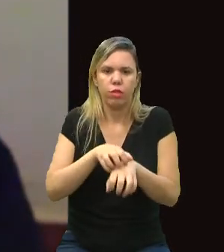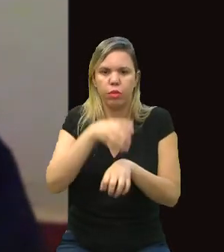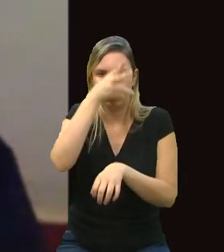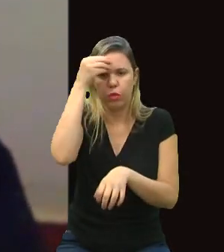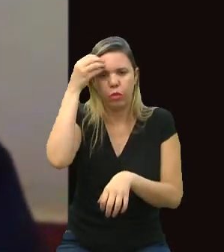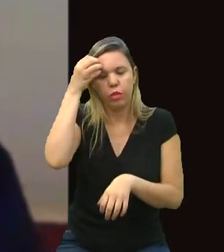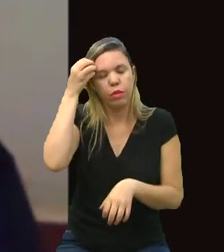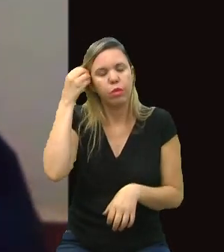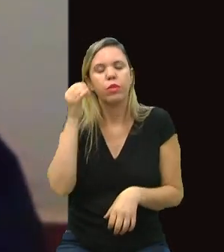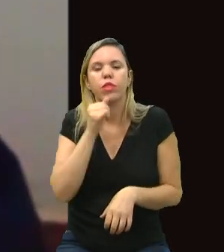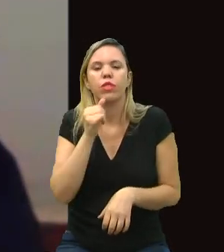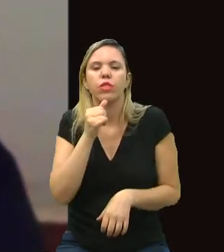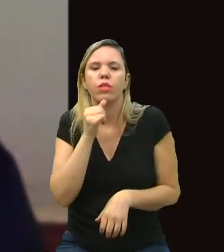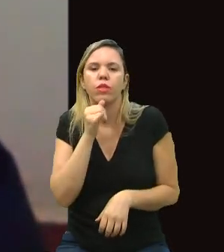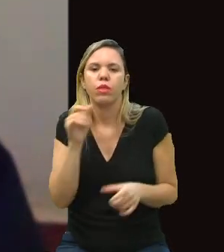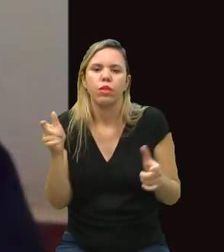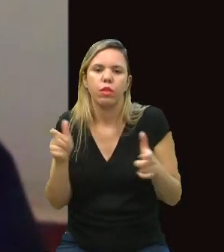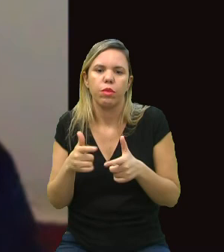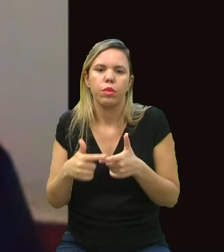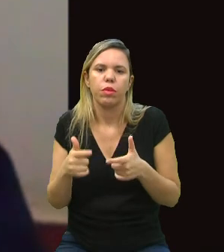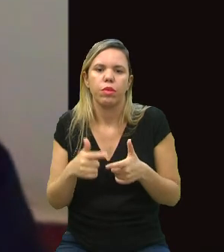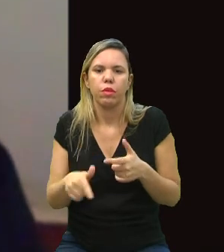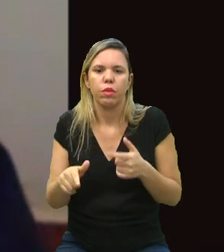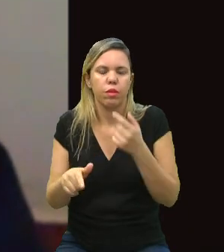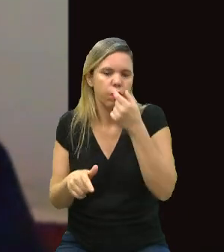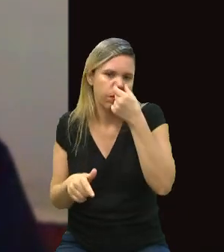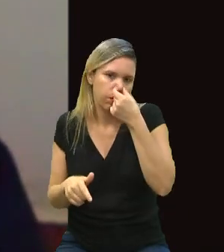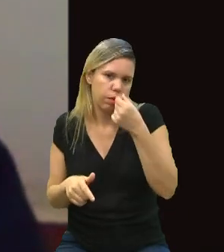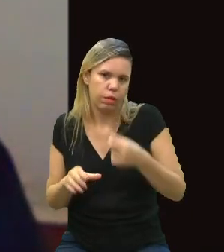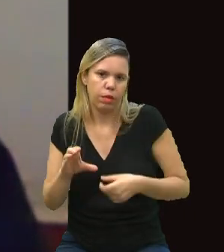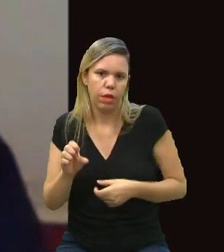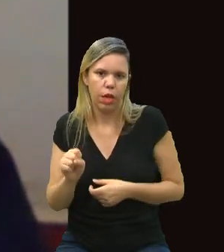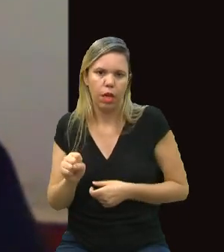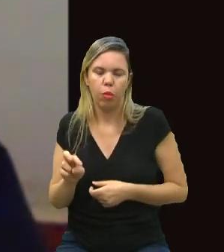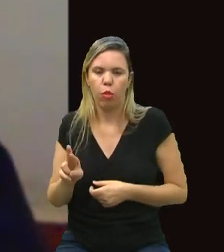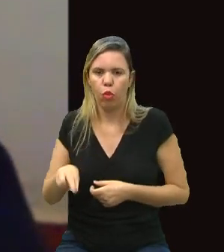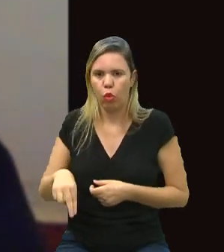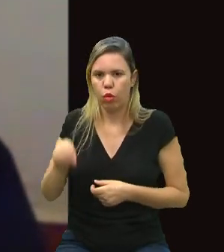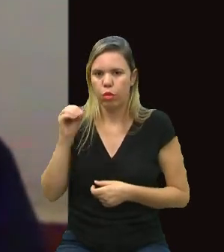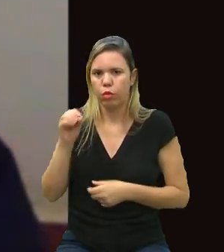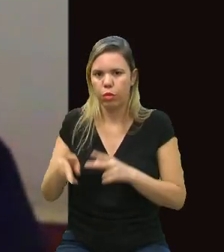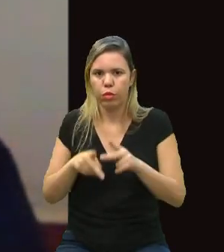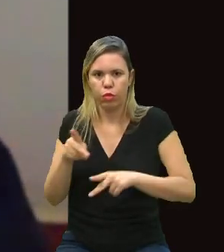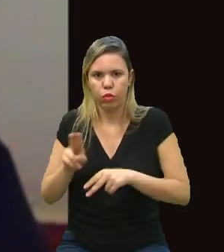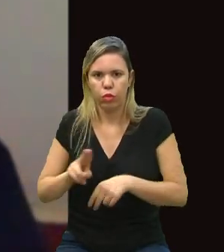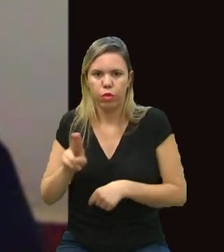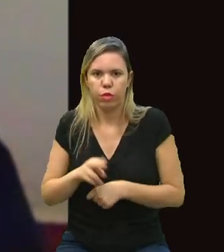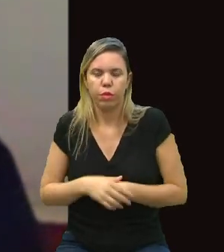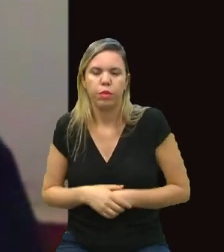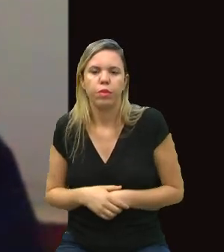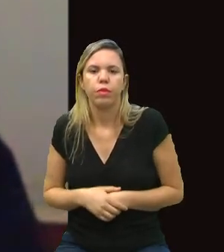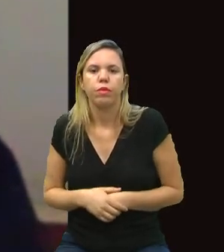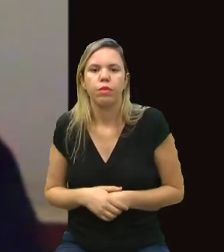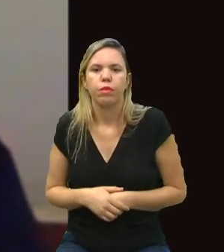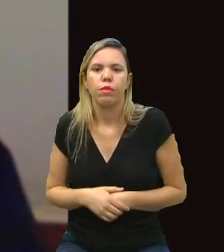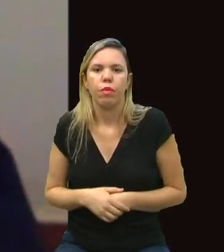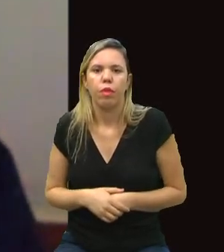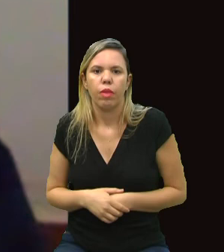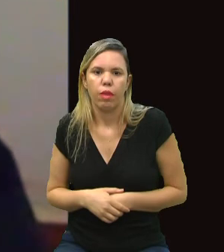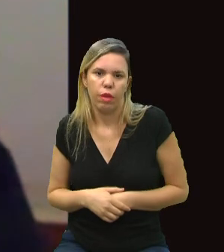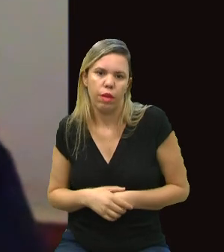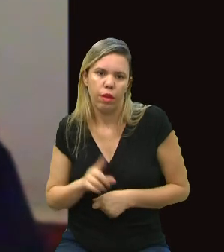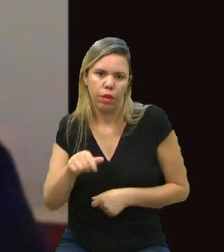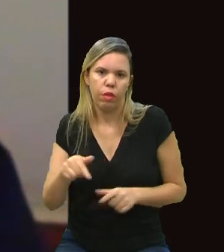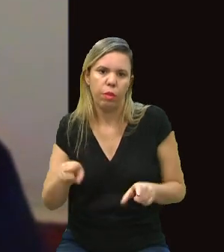poluição do ar por pessoa transportada, e com isso diminuir as emissões de gás de efeito estufa e também melhorar a qualidade do